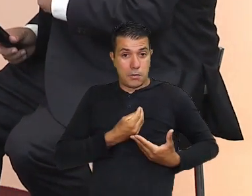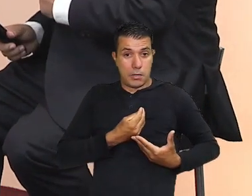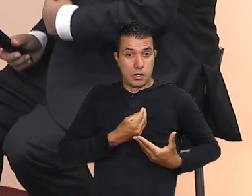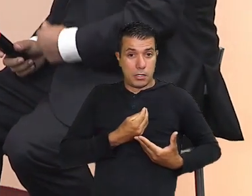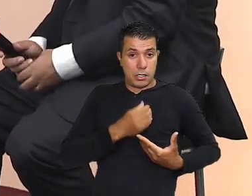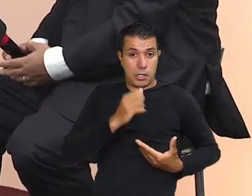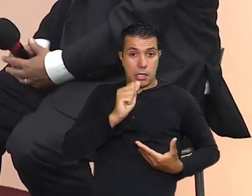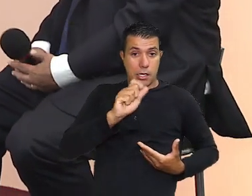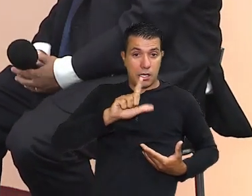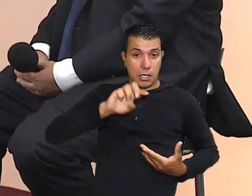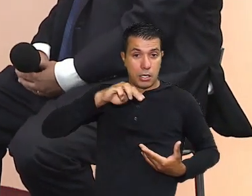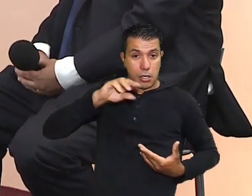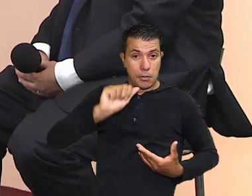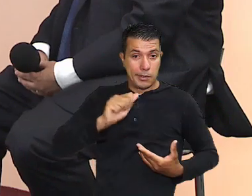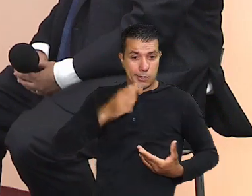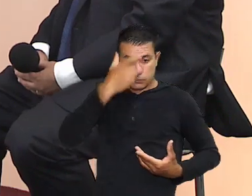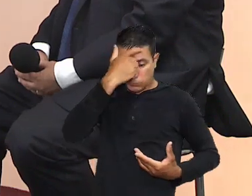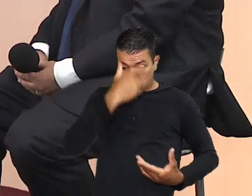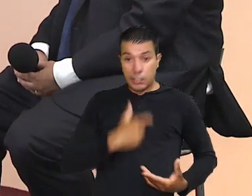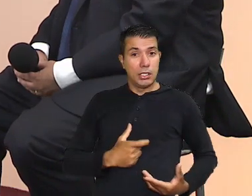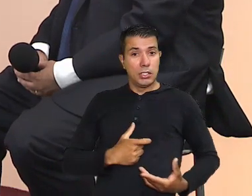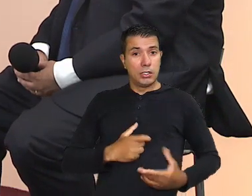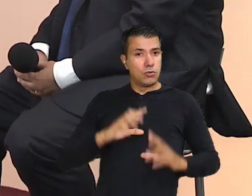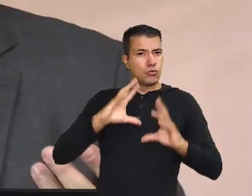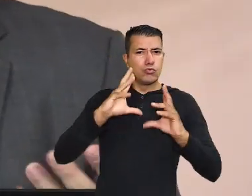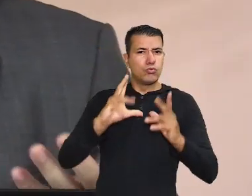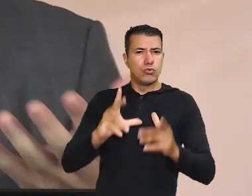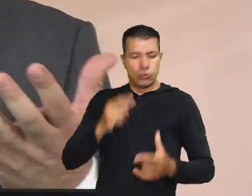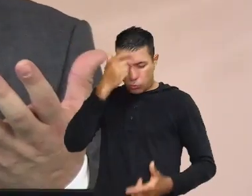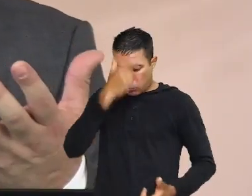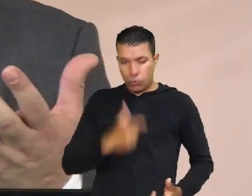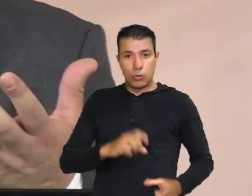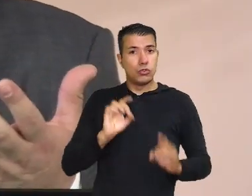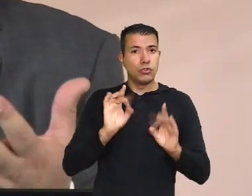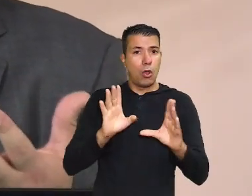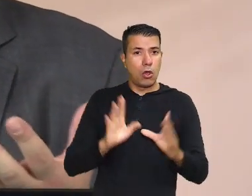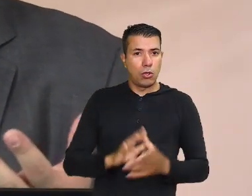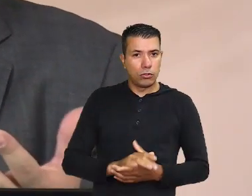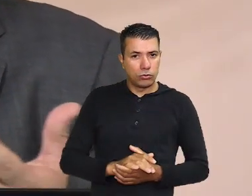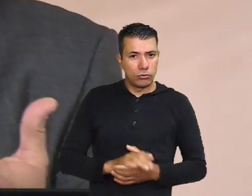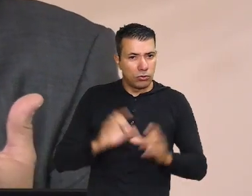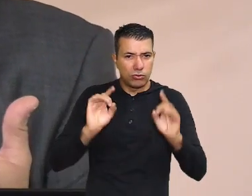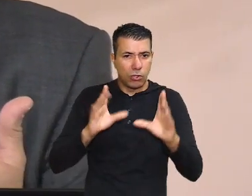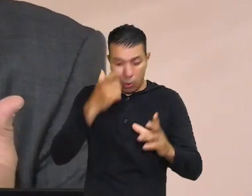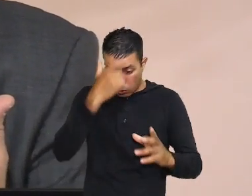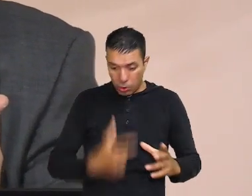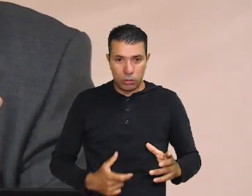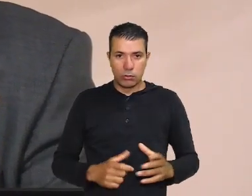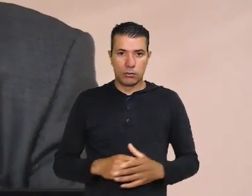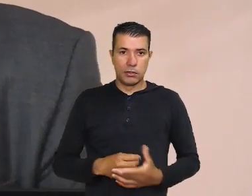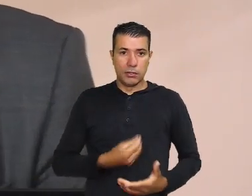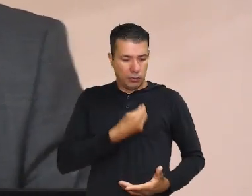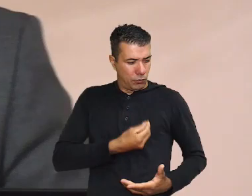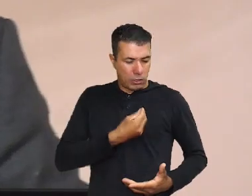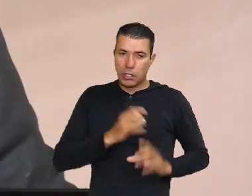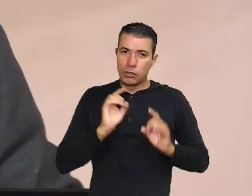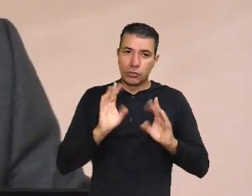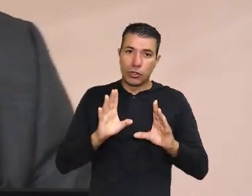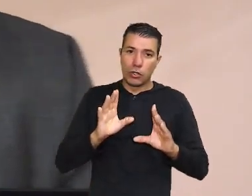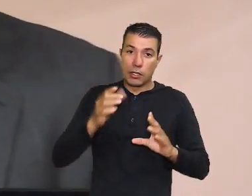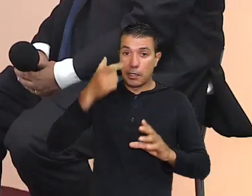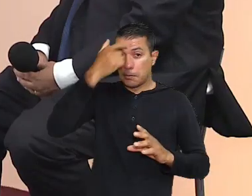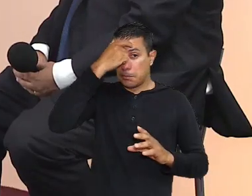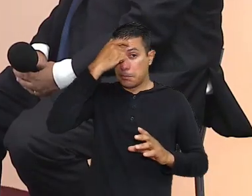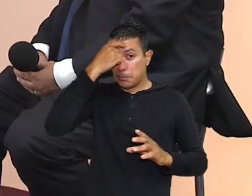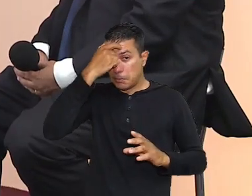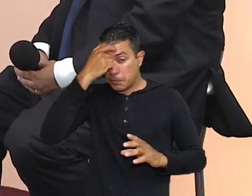entender que a alma se refere ao ser humano por completo, né? Que nós normalmente nos referimos à parte física, mental